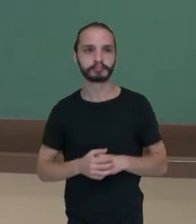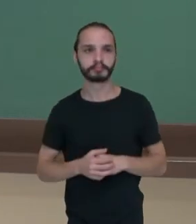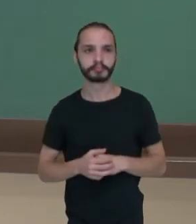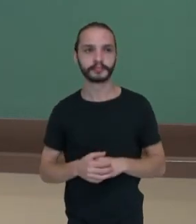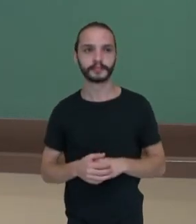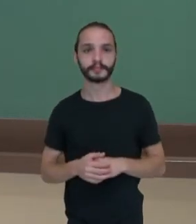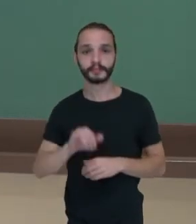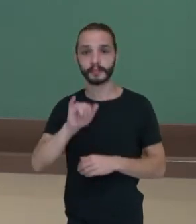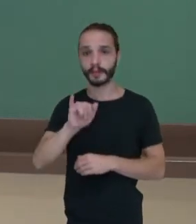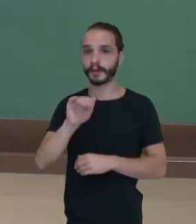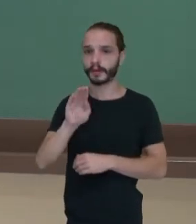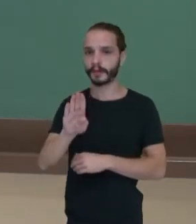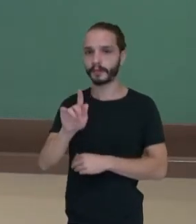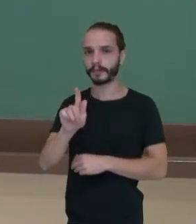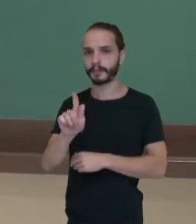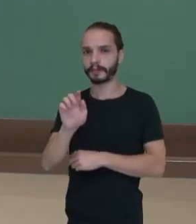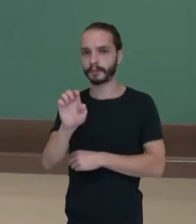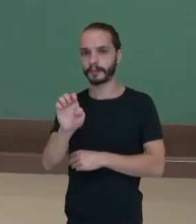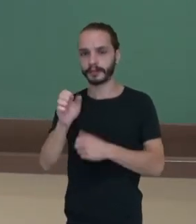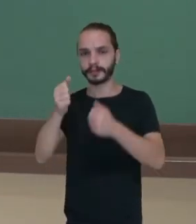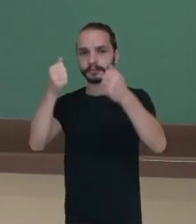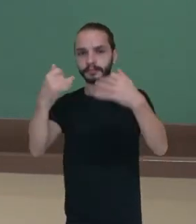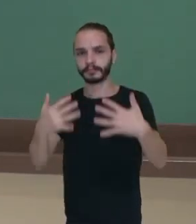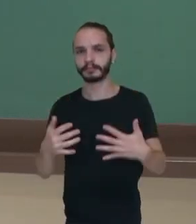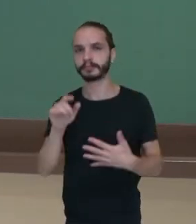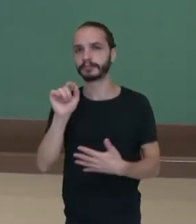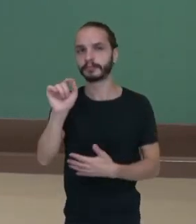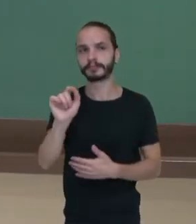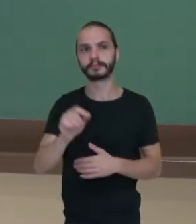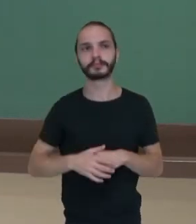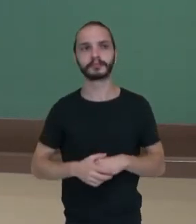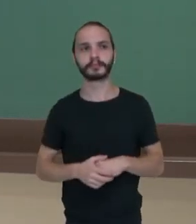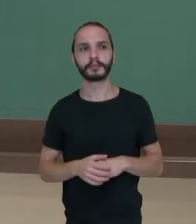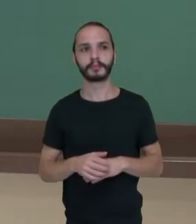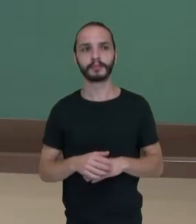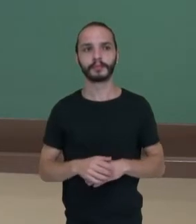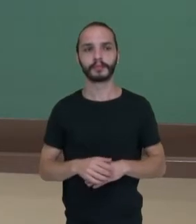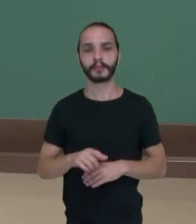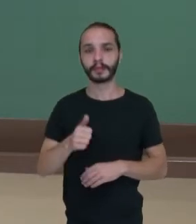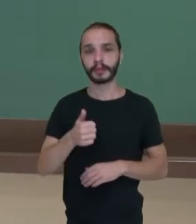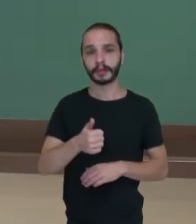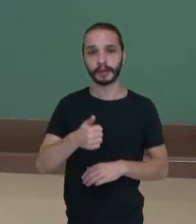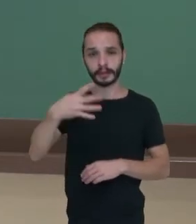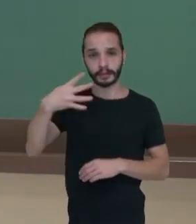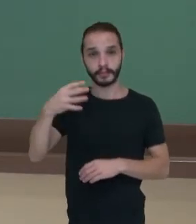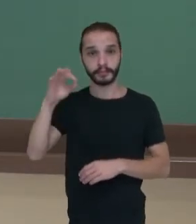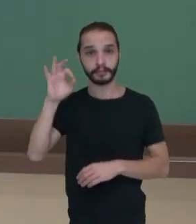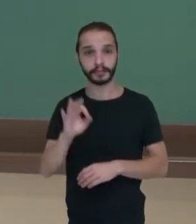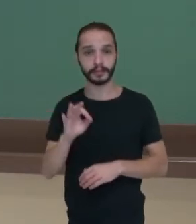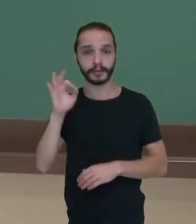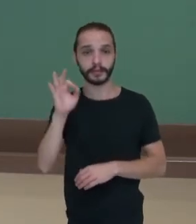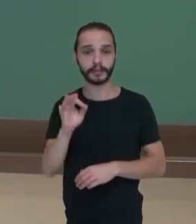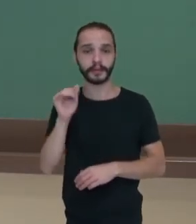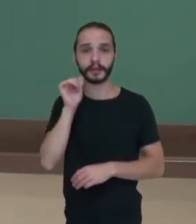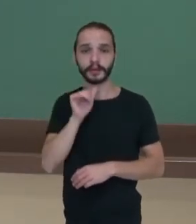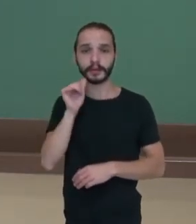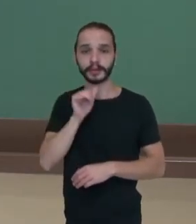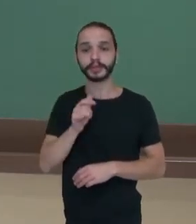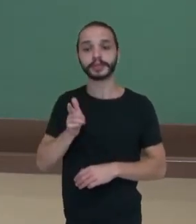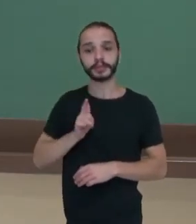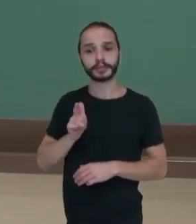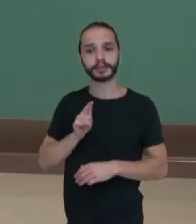IBGE, o Instituto Brasileiro de Geografia e Estatística, menos de 14% das mulheres tinha emprego nos anos